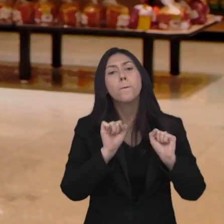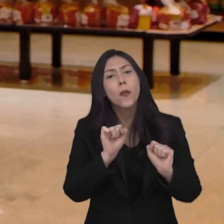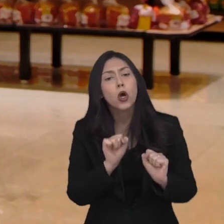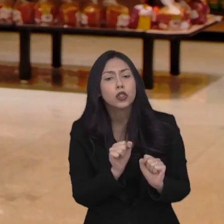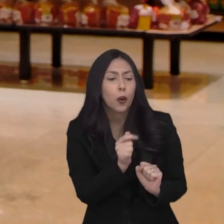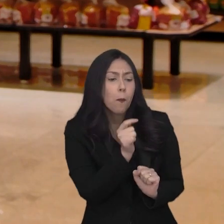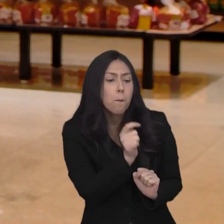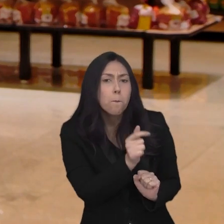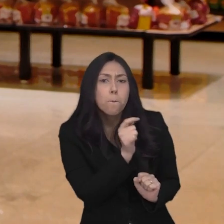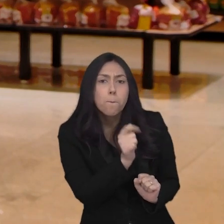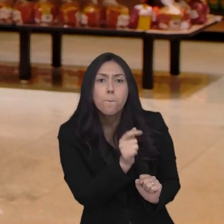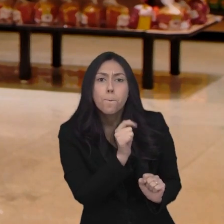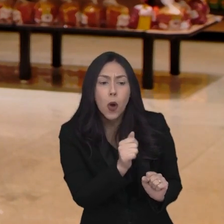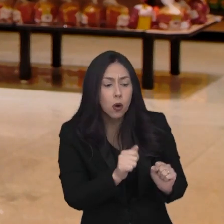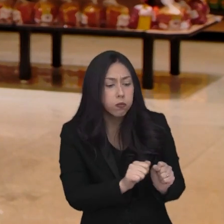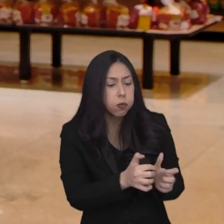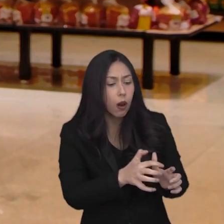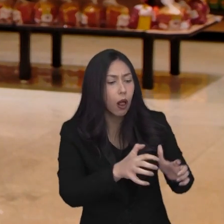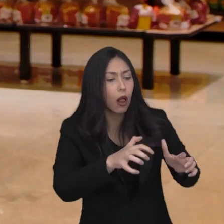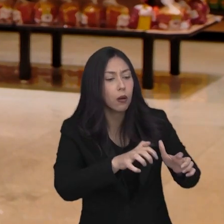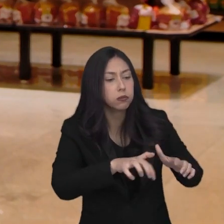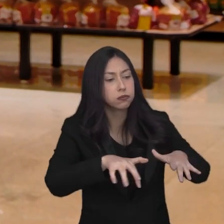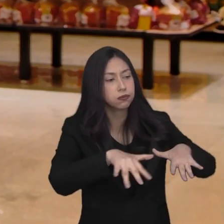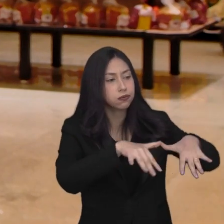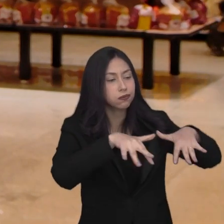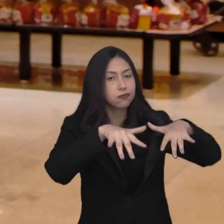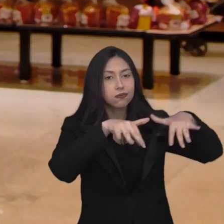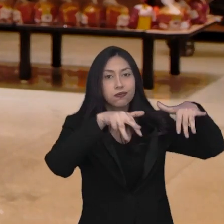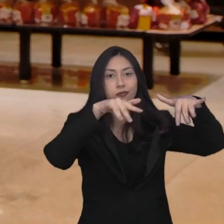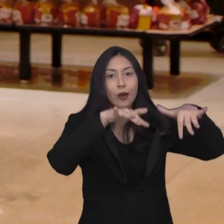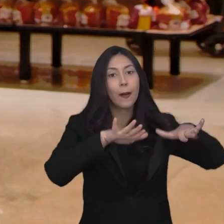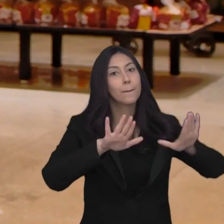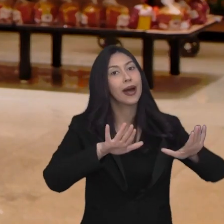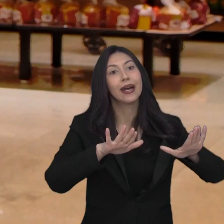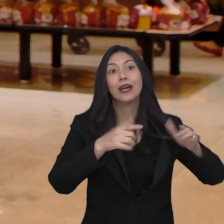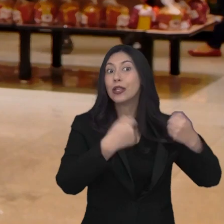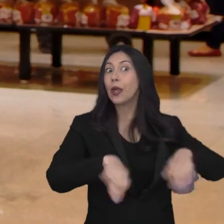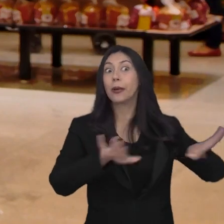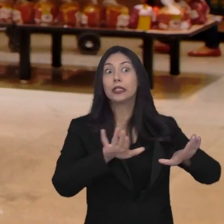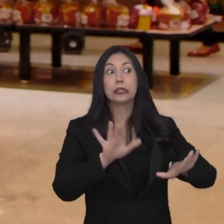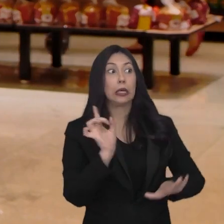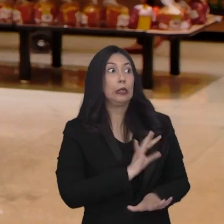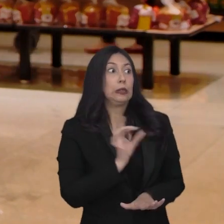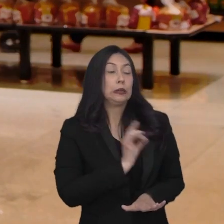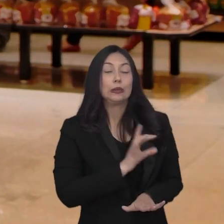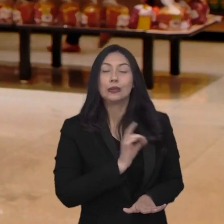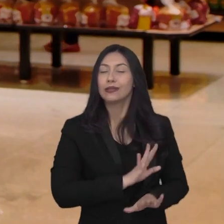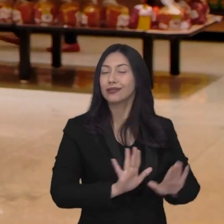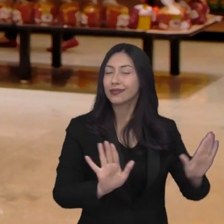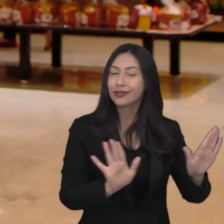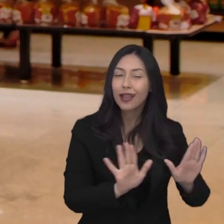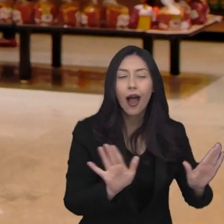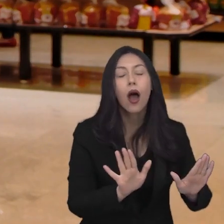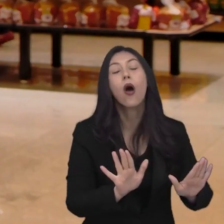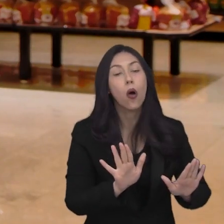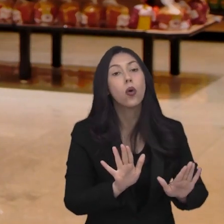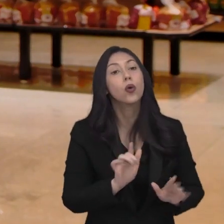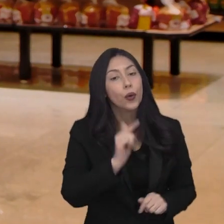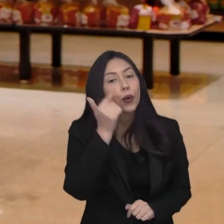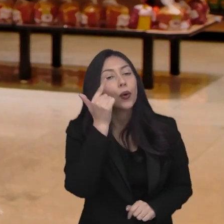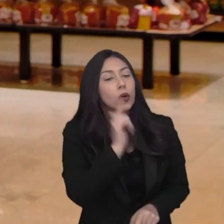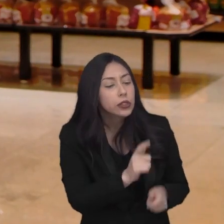bem menores do que no começo da fermentação do pão, né? Então, mas não precisa causar um terrorismo em cima disso, né? A gente